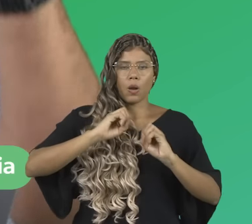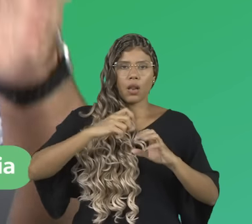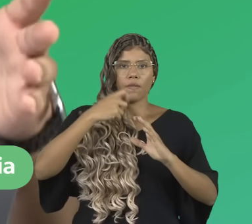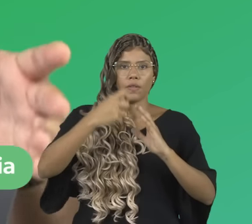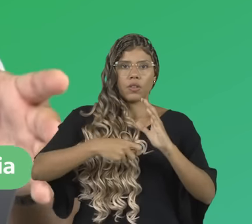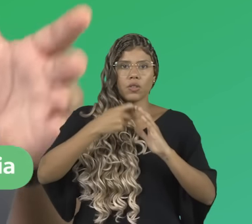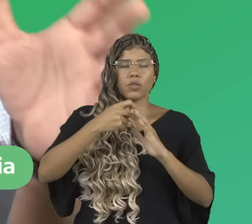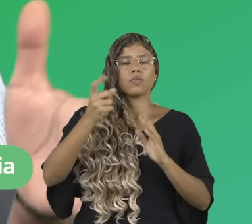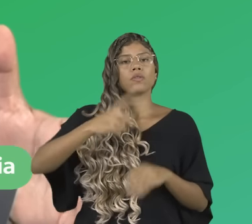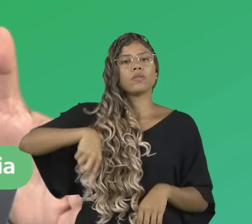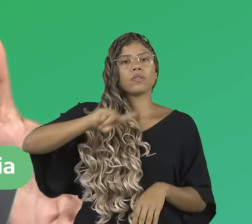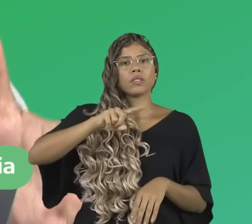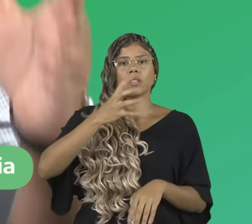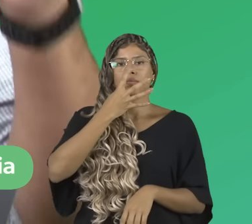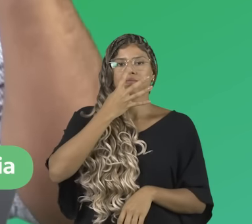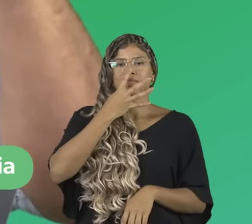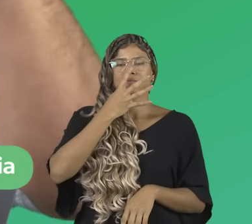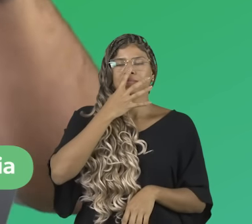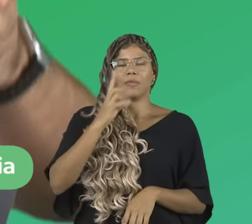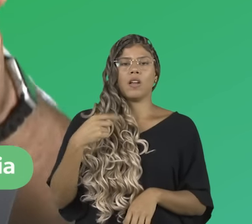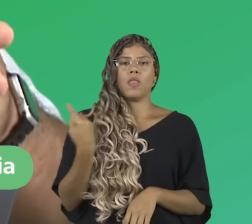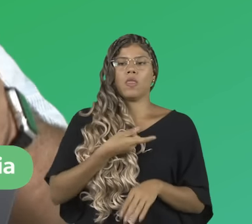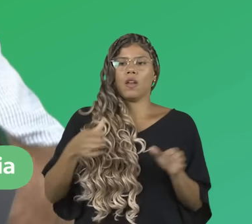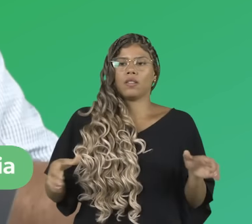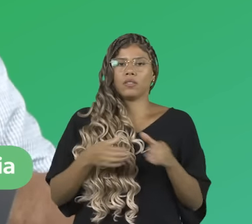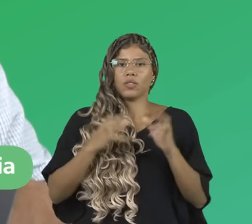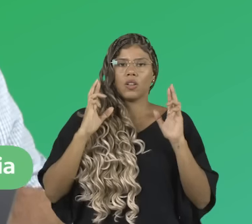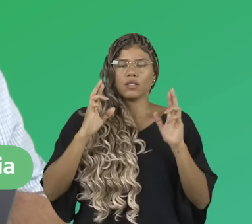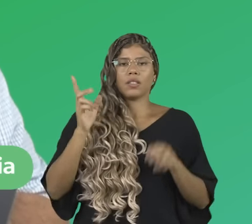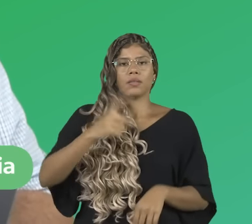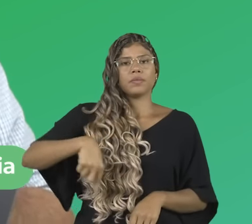e investindo em vocês com o que a gente pode. Então, invistam do lado de